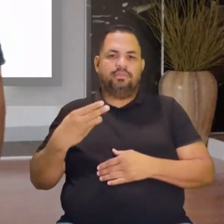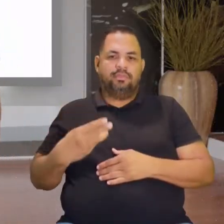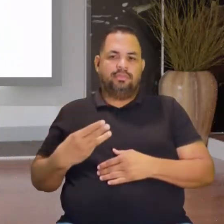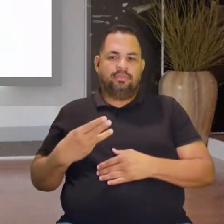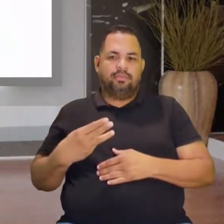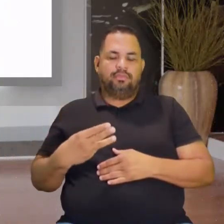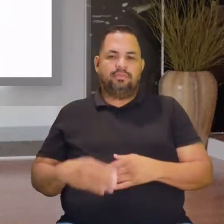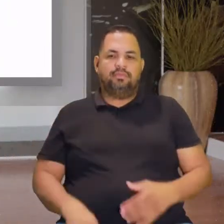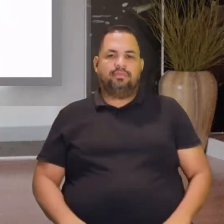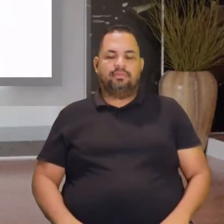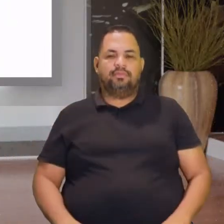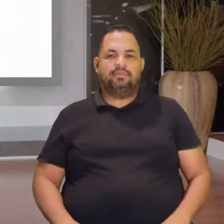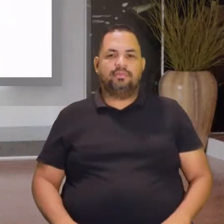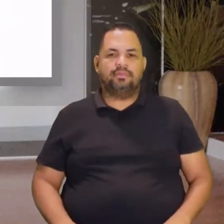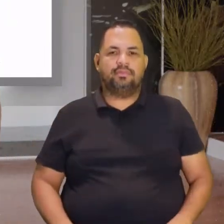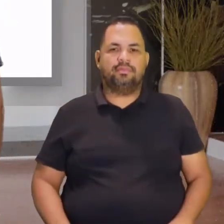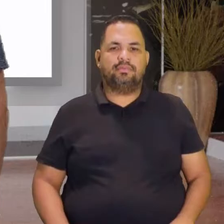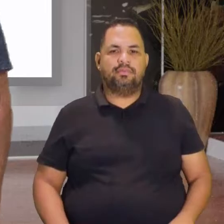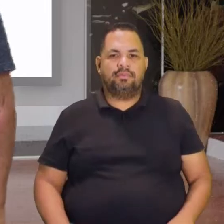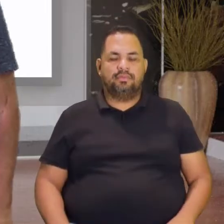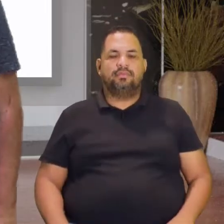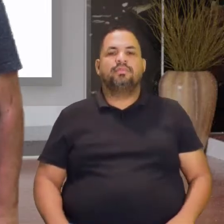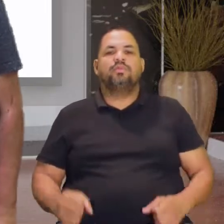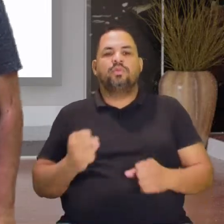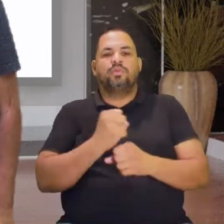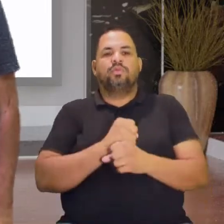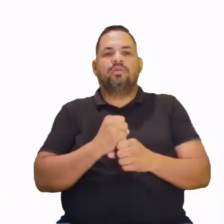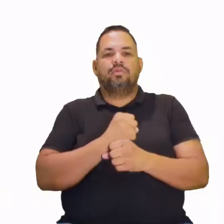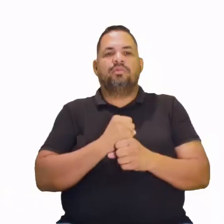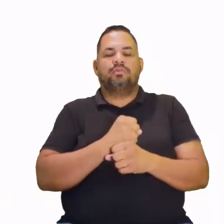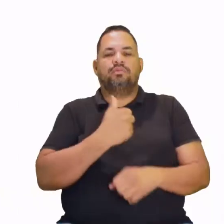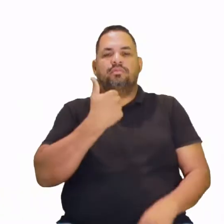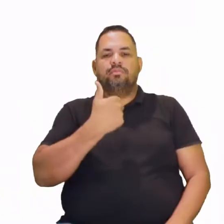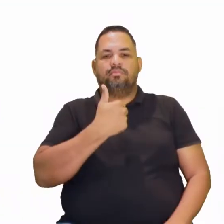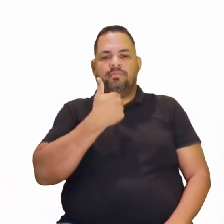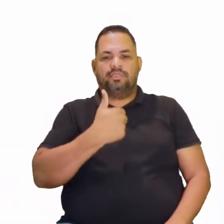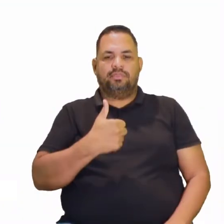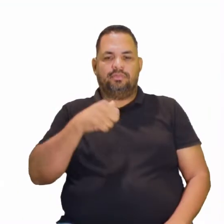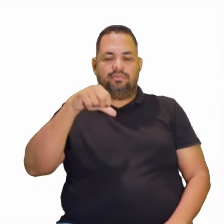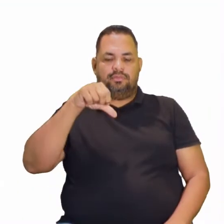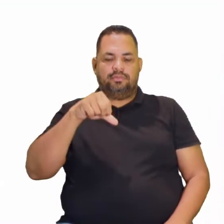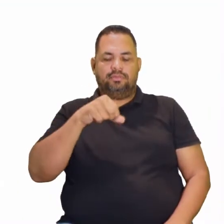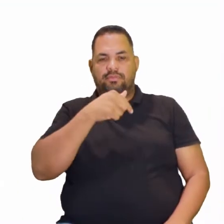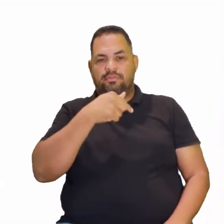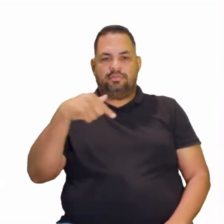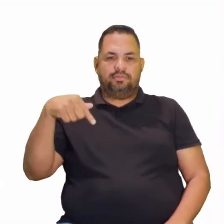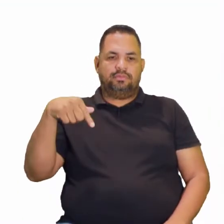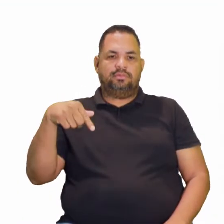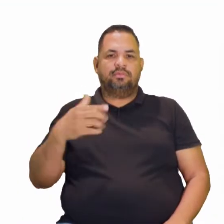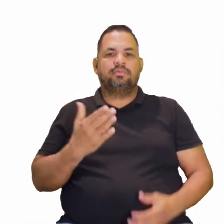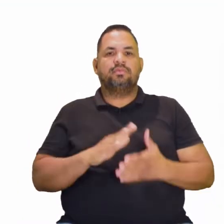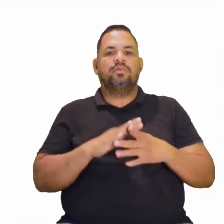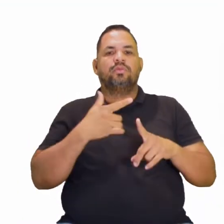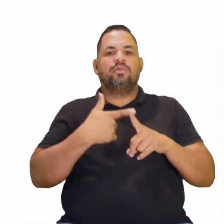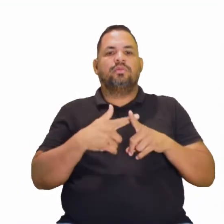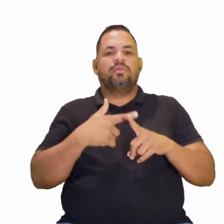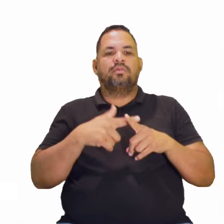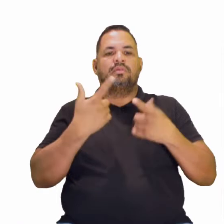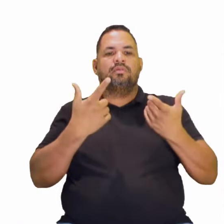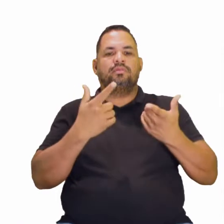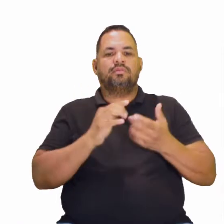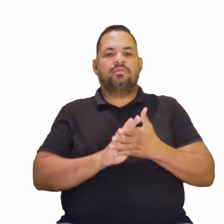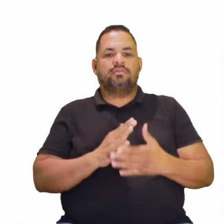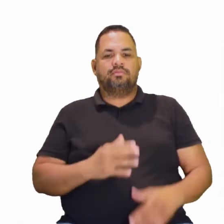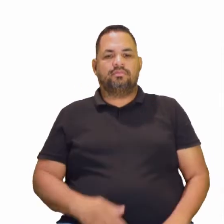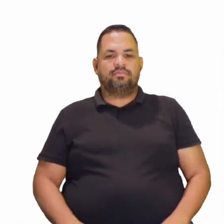E em 1917... Vamos ver ali a tela, para a gente já destacar aí a polêmica, né? Com a